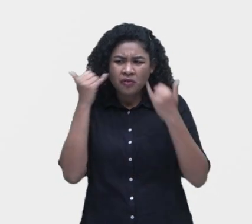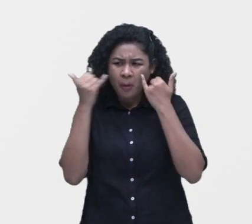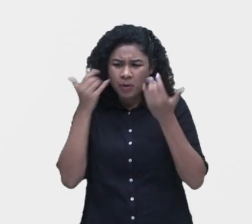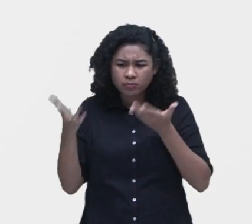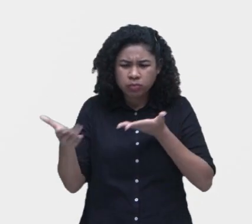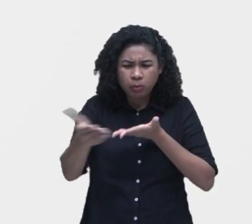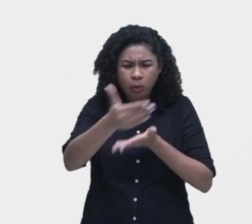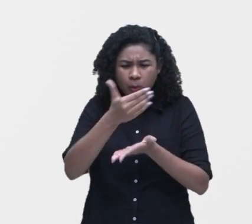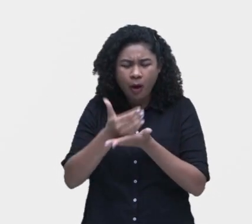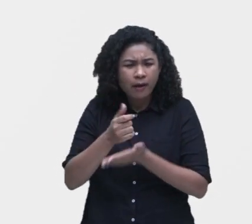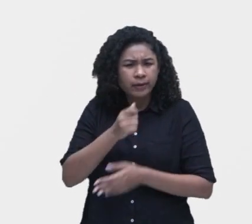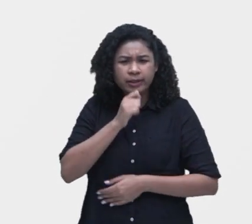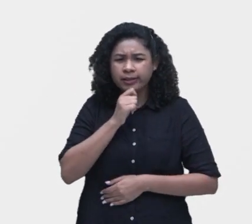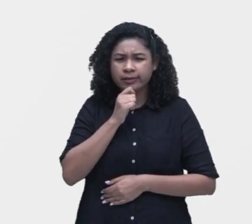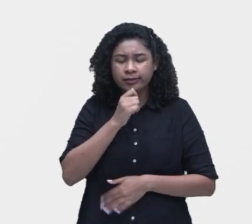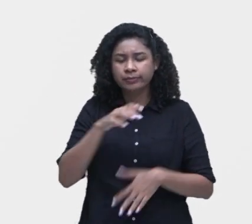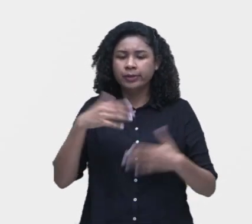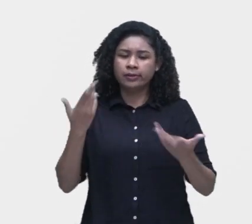Então, nós temos